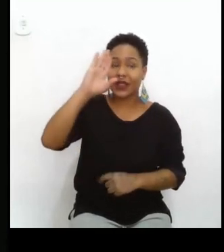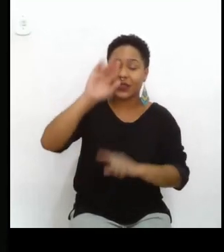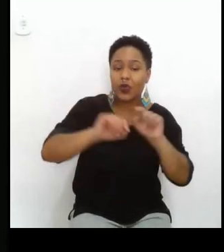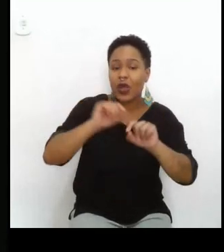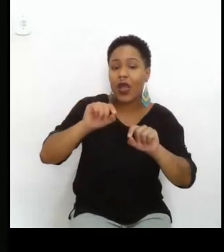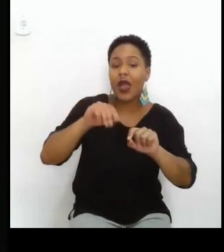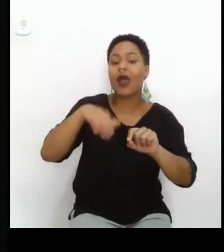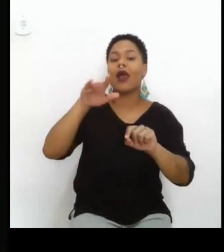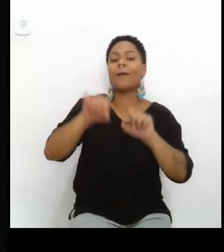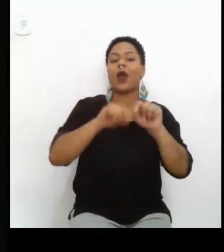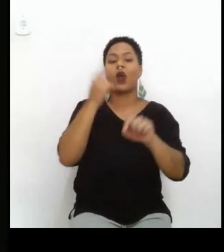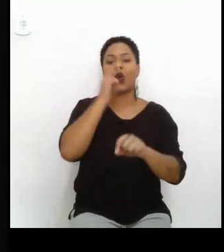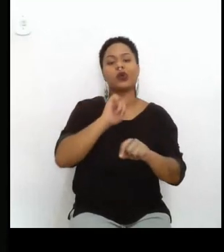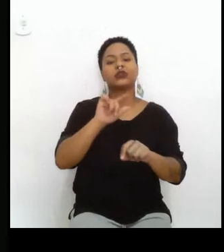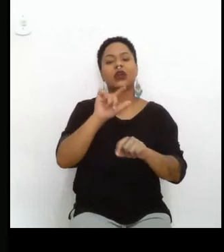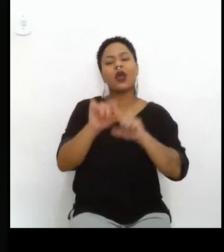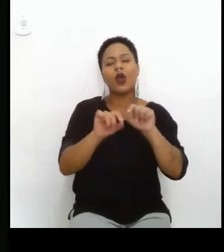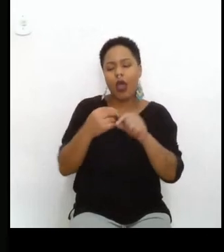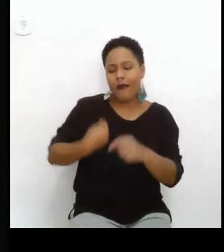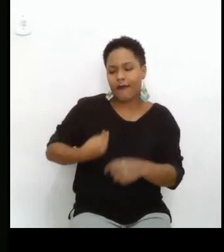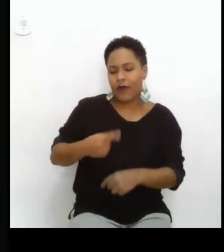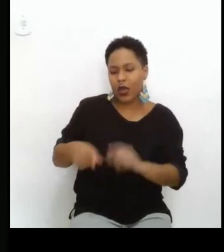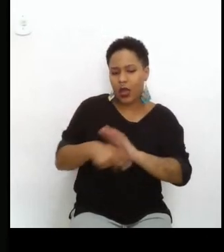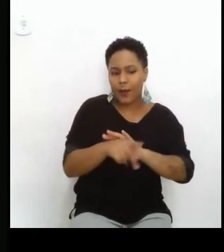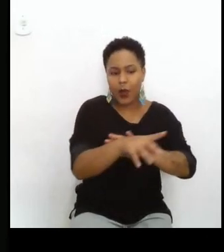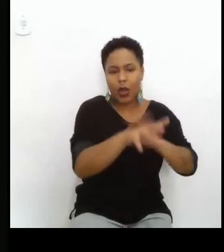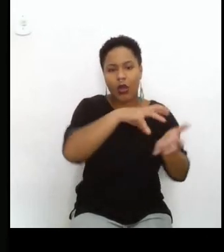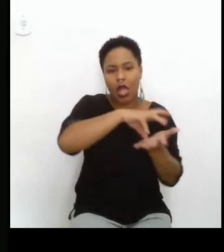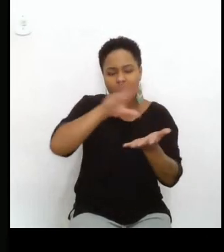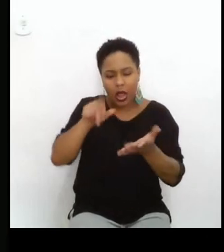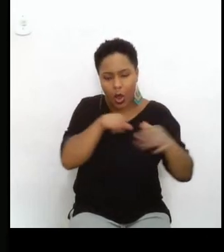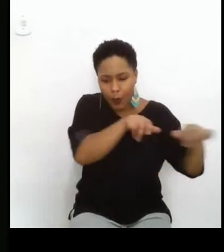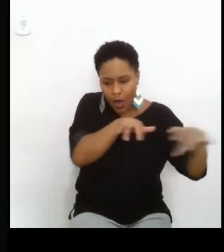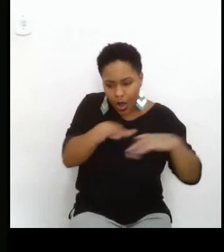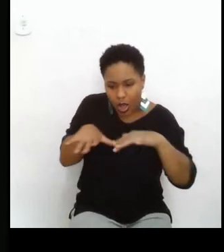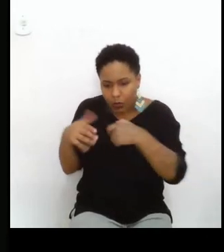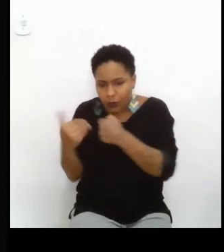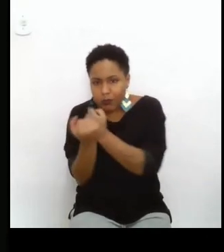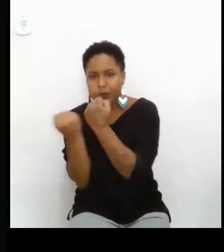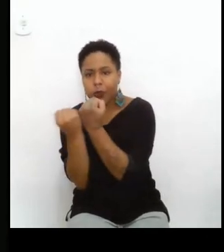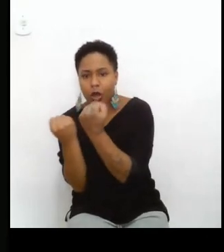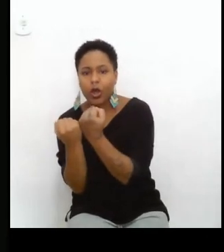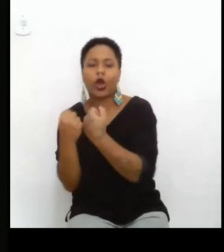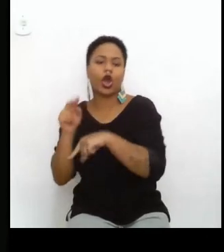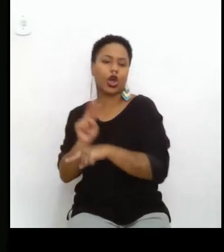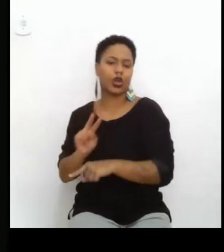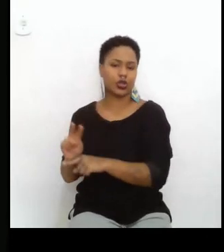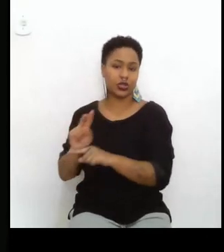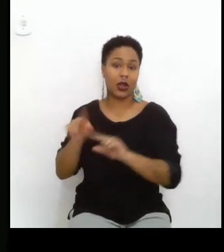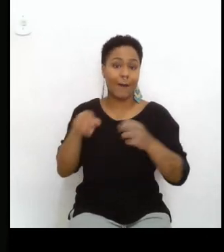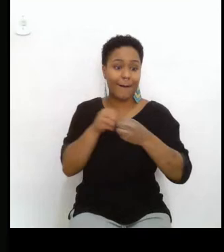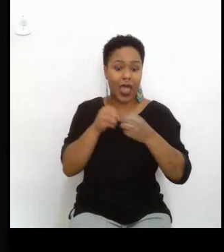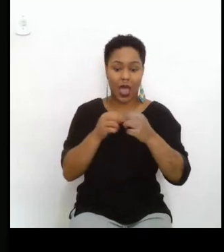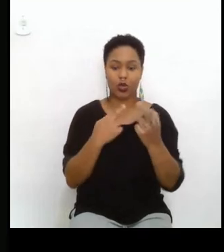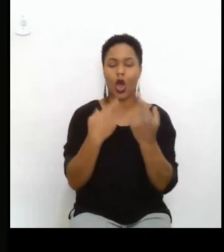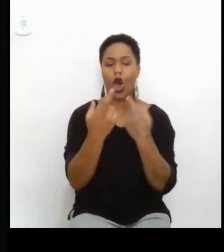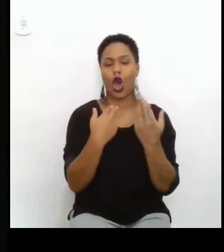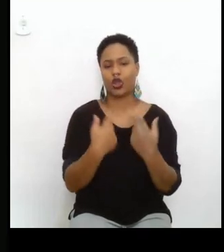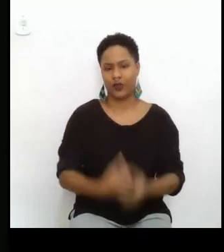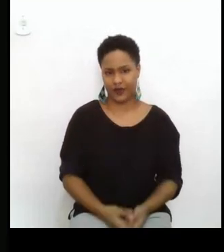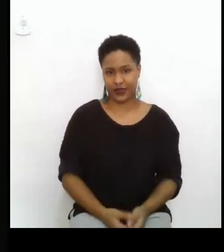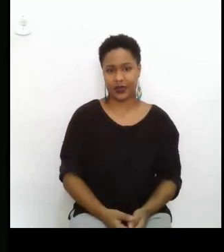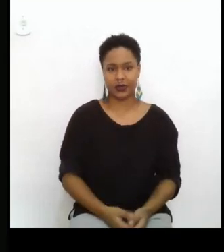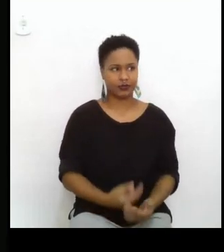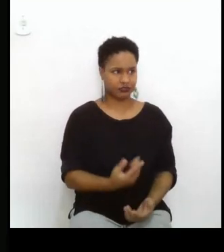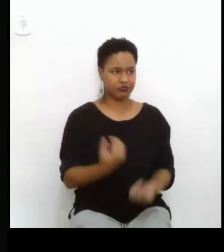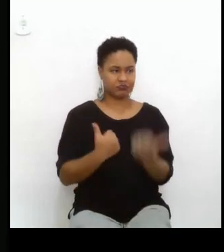funcionar com uma espécie de refúgio para as aldeias que eu amo mais próximo da rodovia não é possível a missa